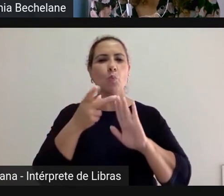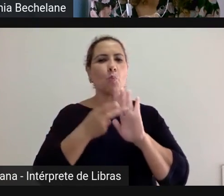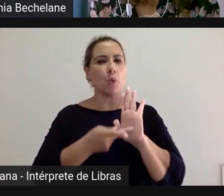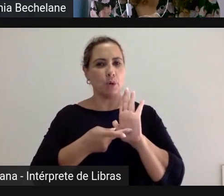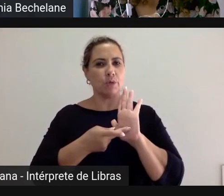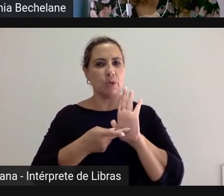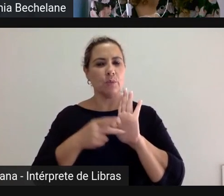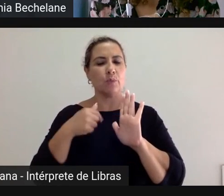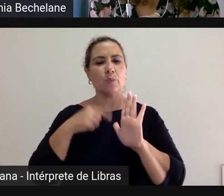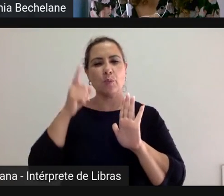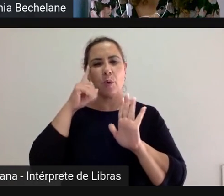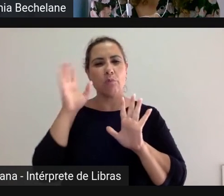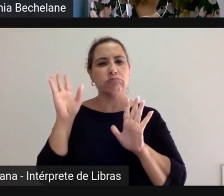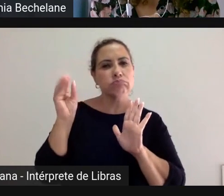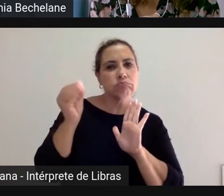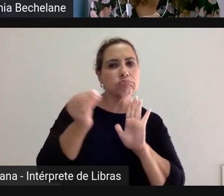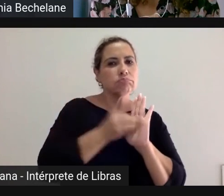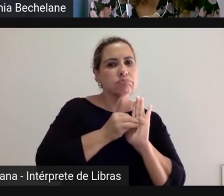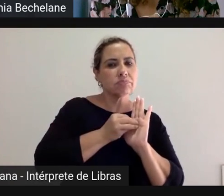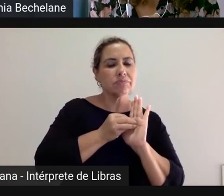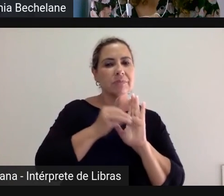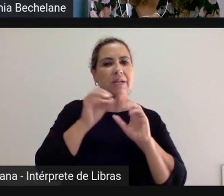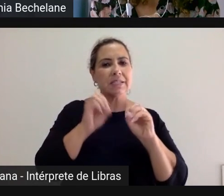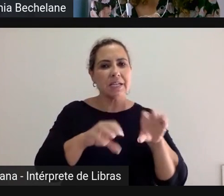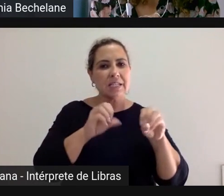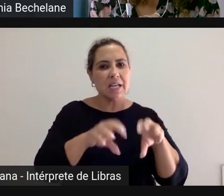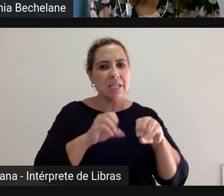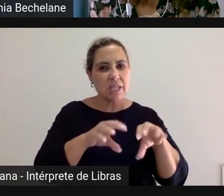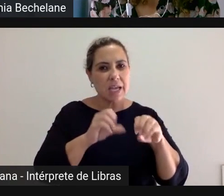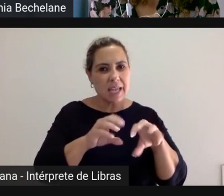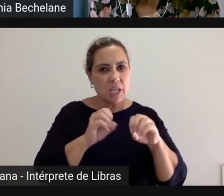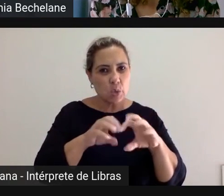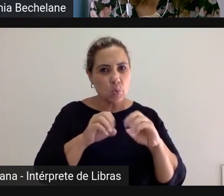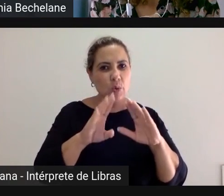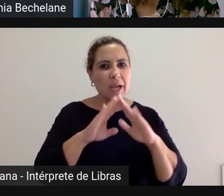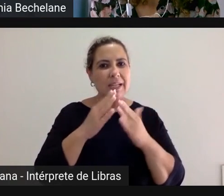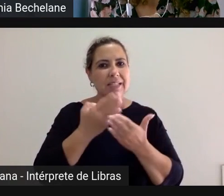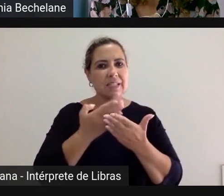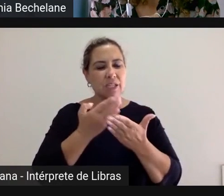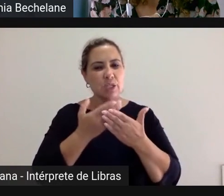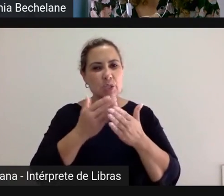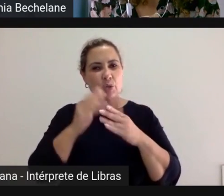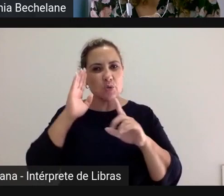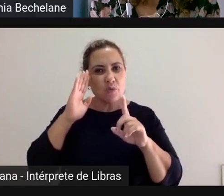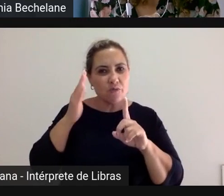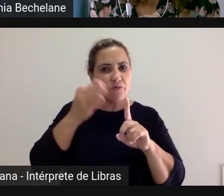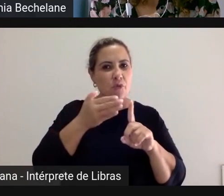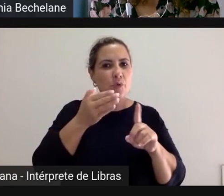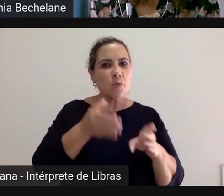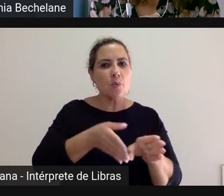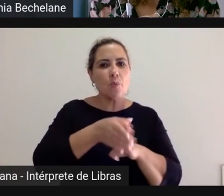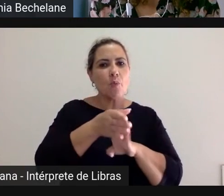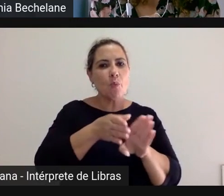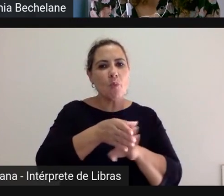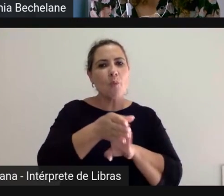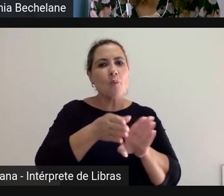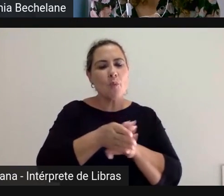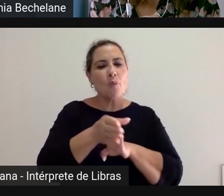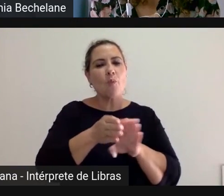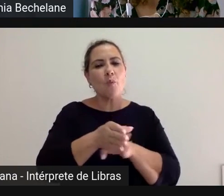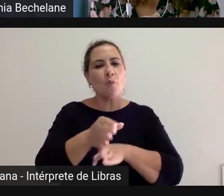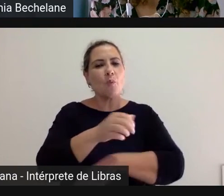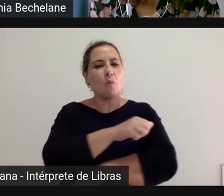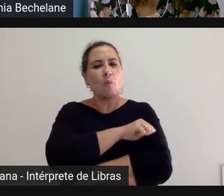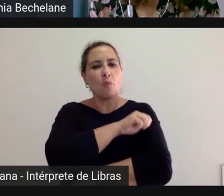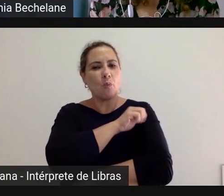de implantar a educação midiática nas escolas, focado em como orientar o cidadão, né, as crianças,